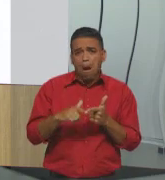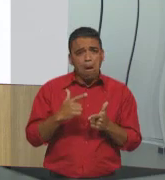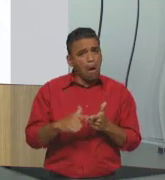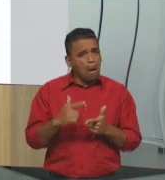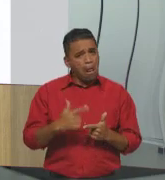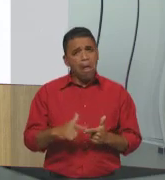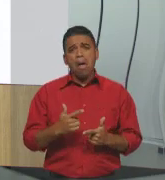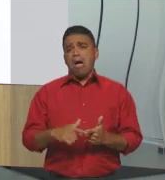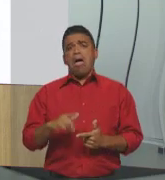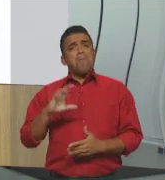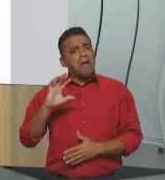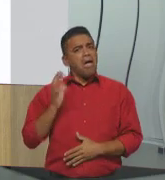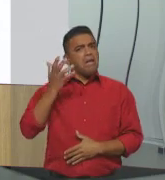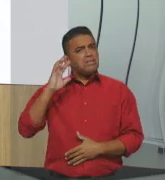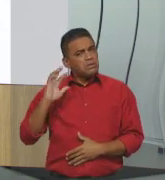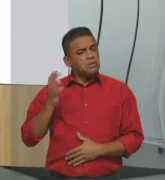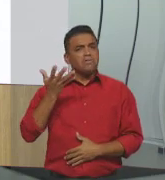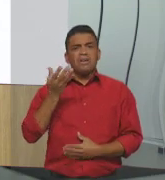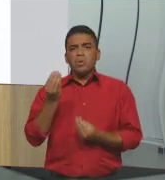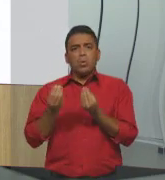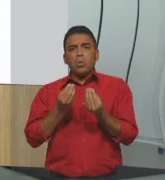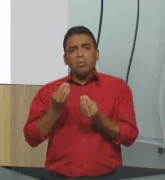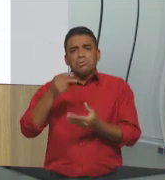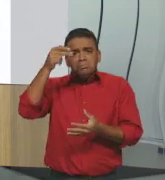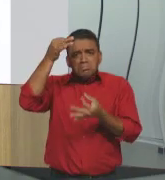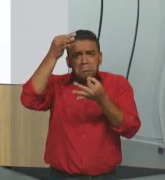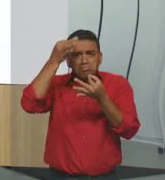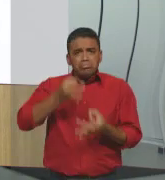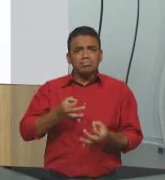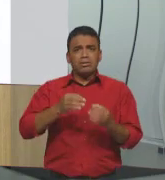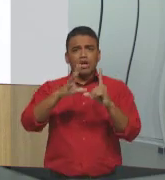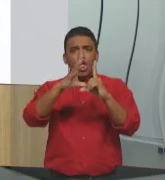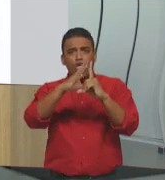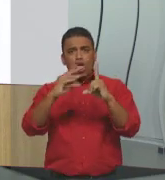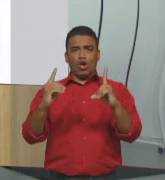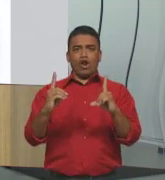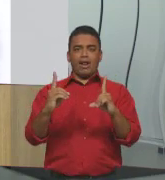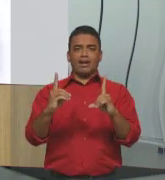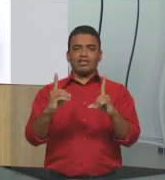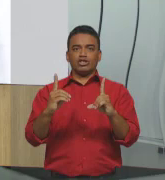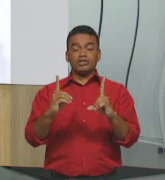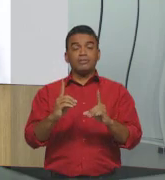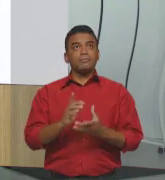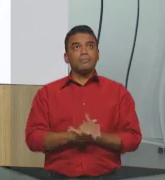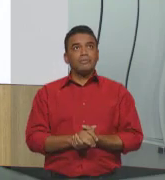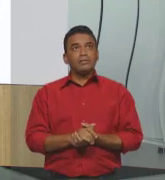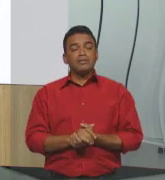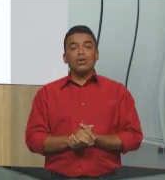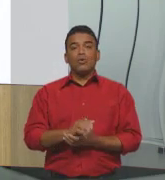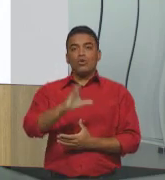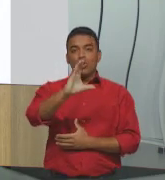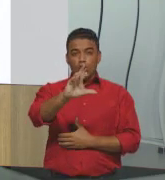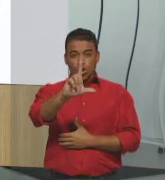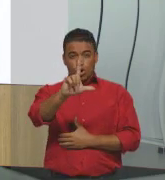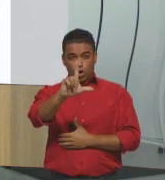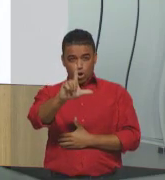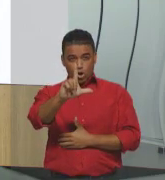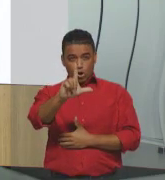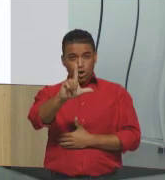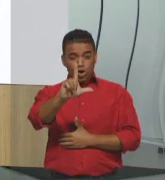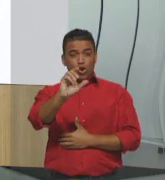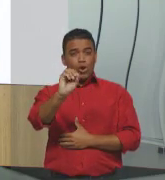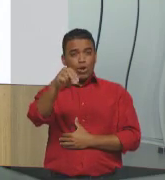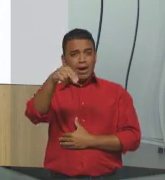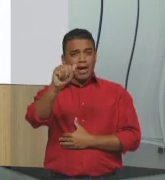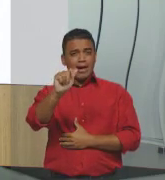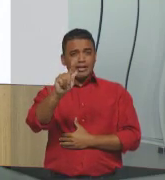polêmicas a respeito da clonagem. Mas só que quando falamos em clonagem a nível